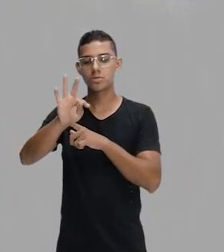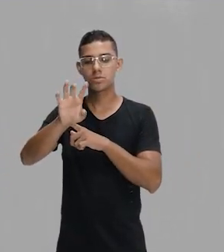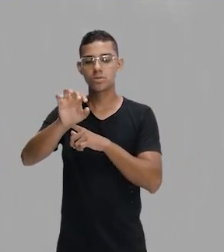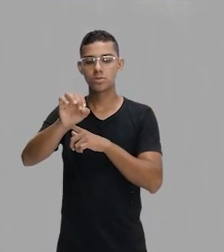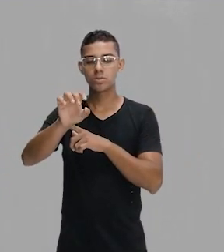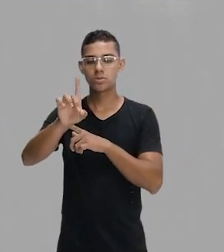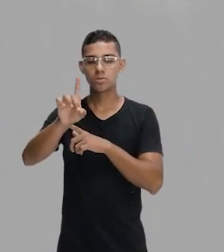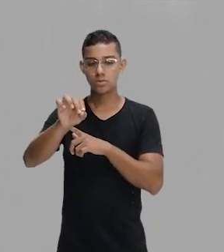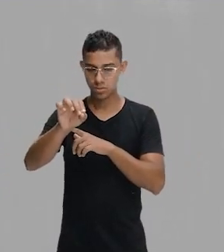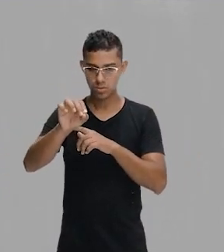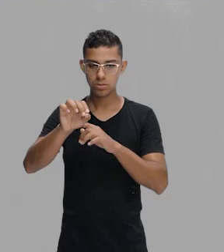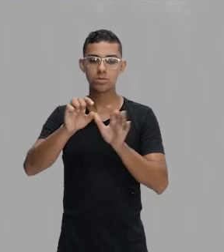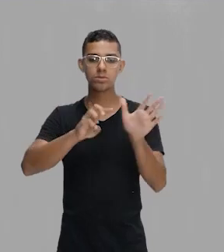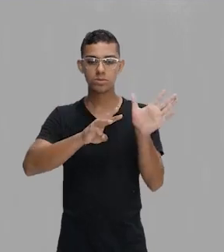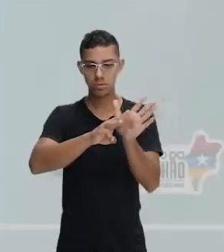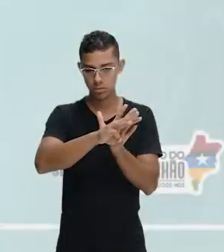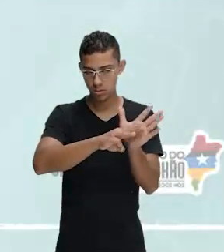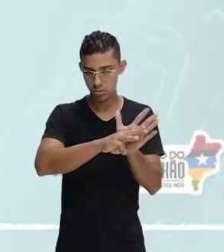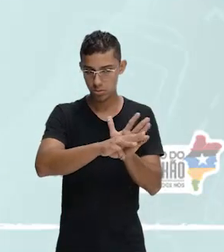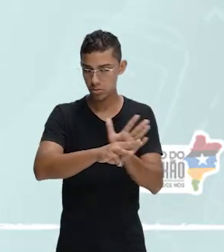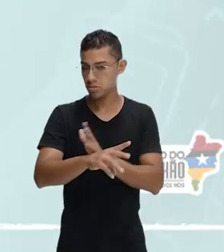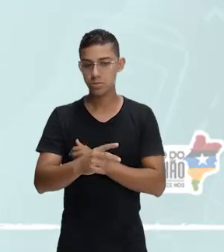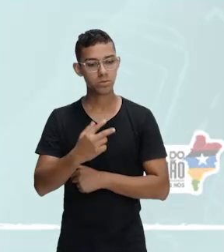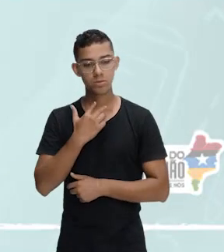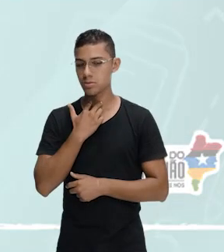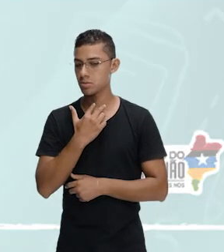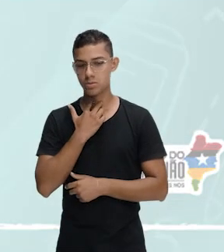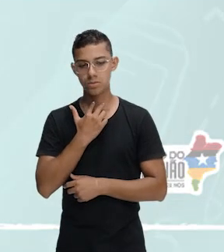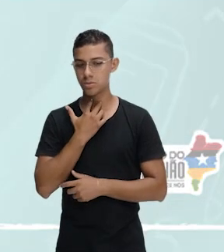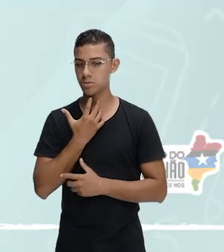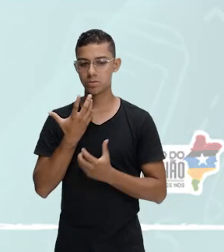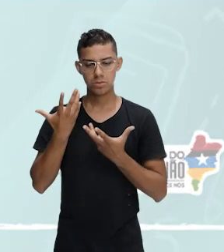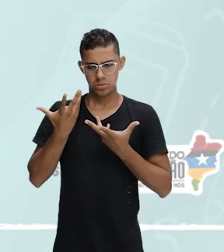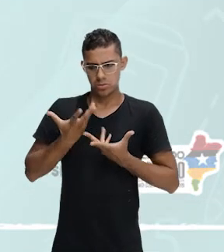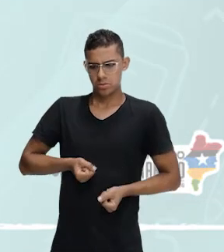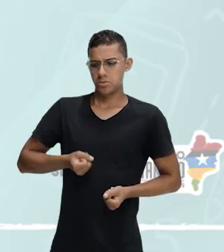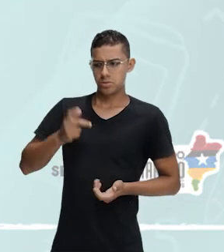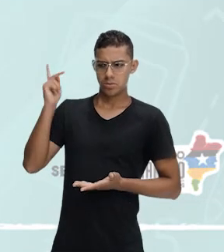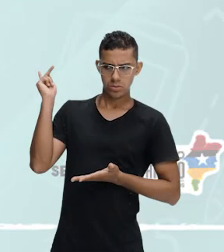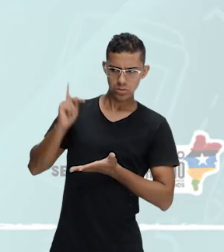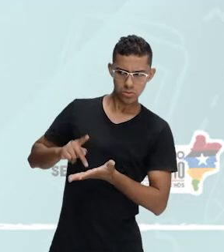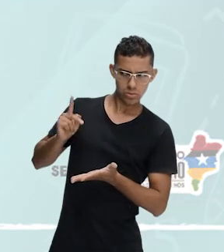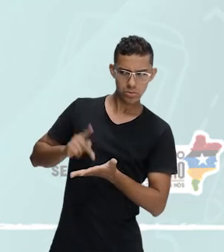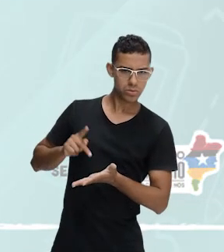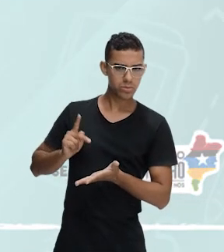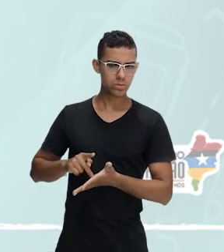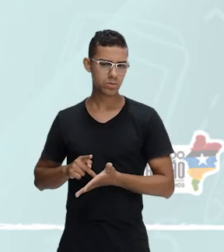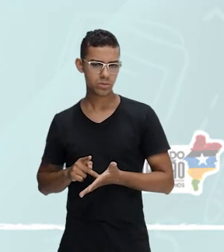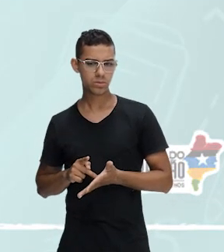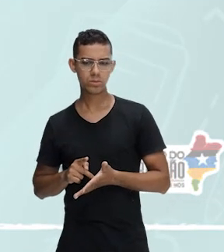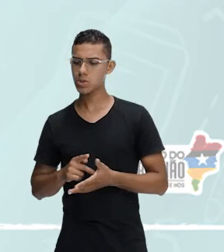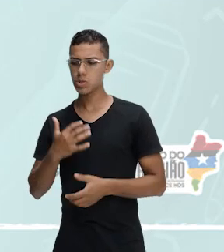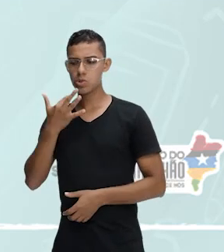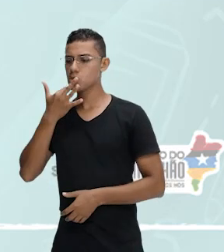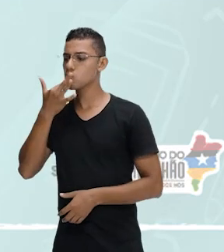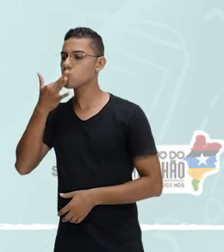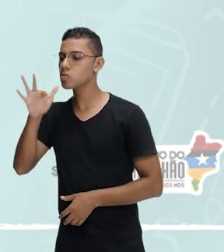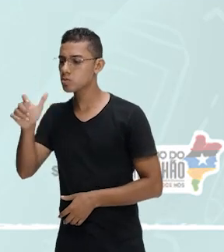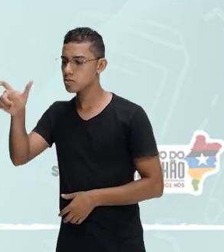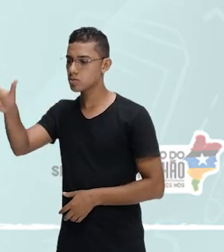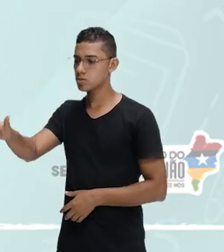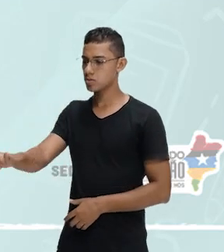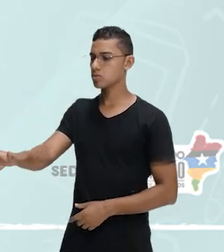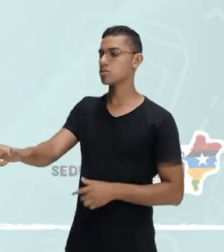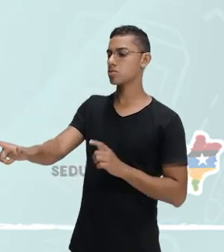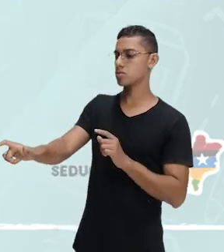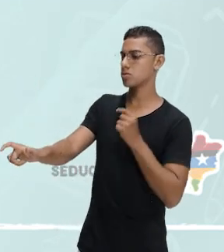Então, o nosso filósofo afirma: não se deve acatar nunca como verdadeiro aquilo que não se conhece ser tal